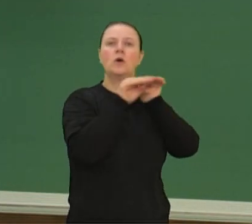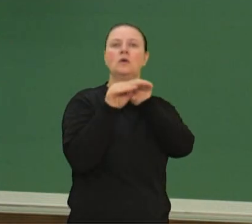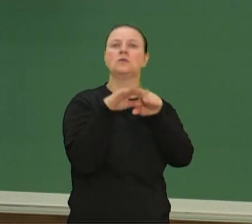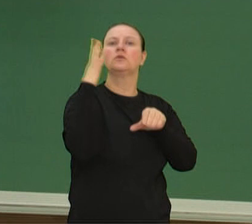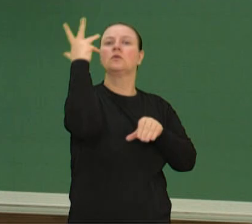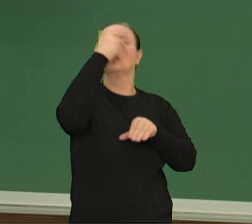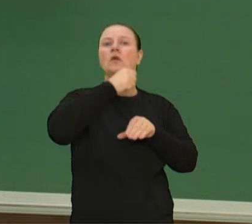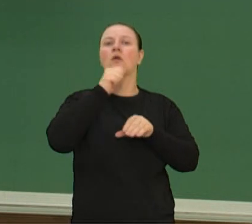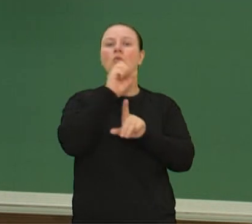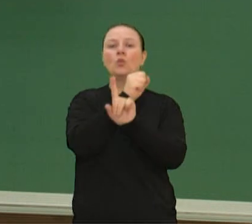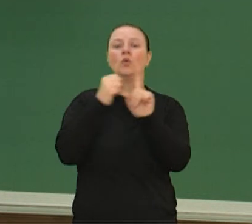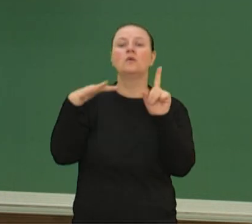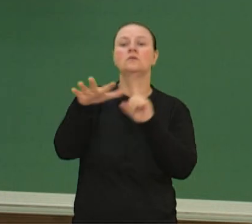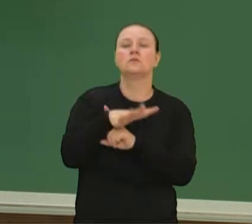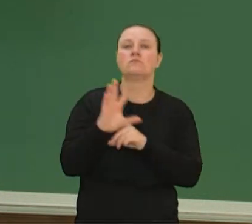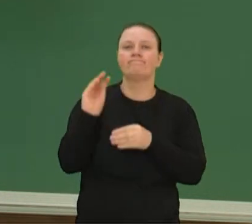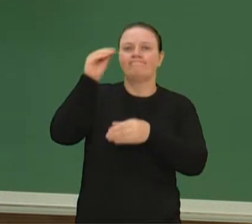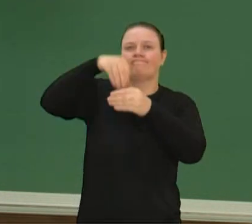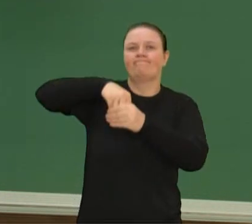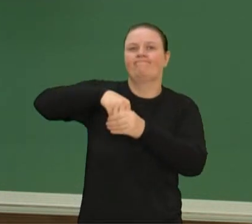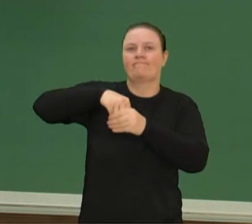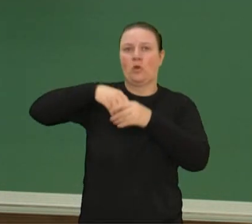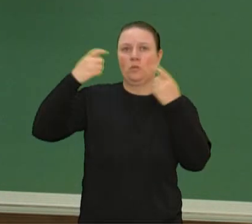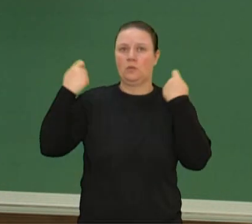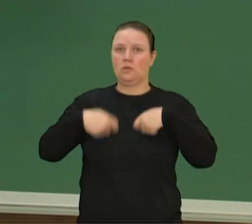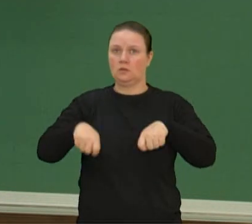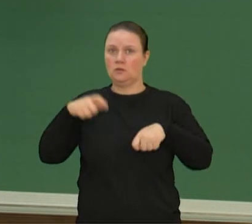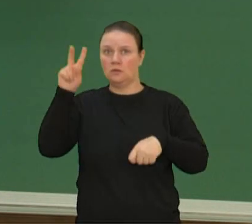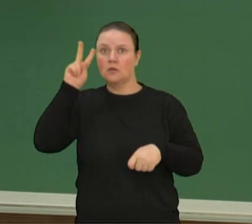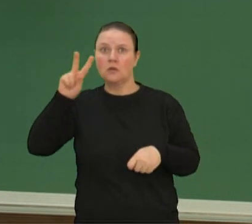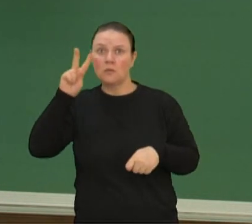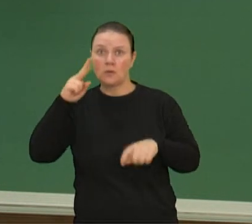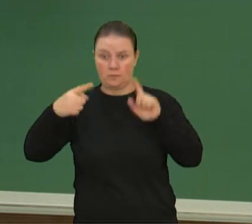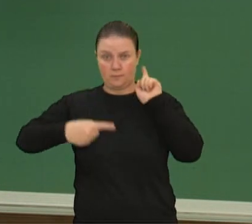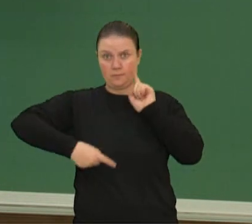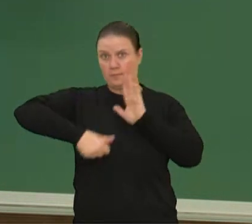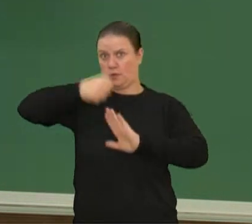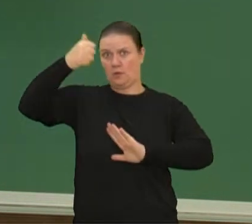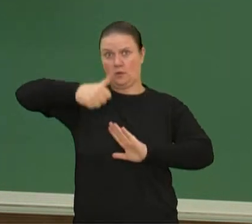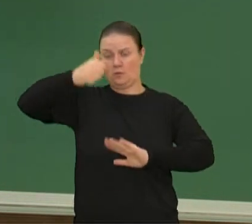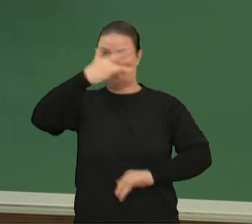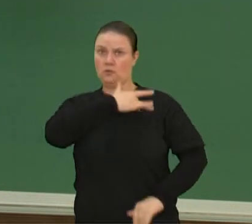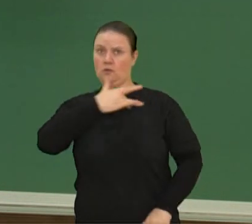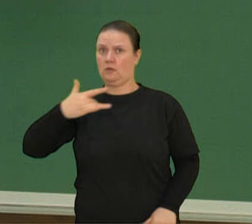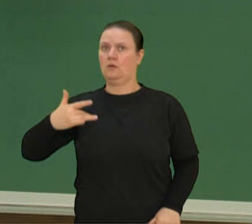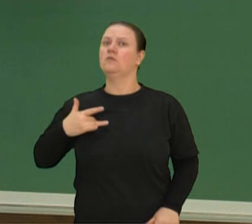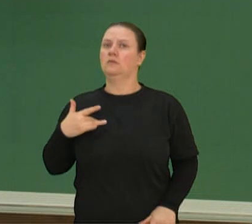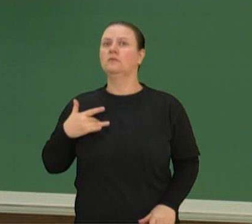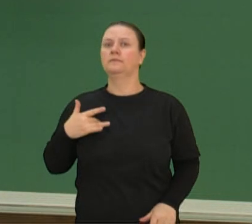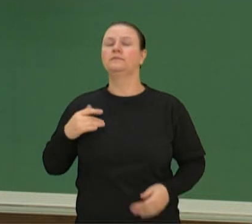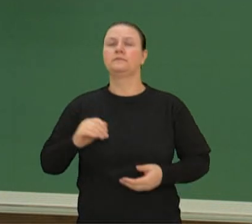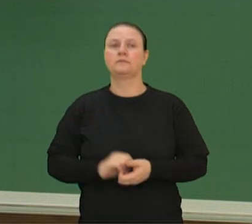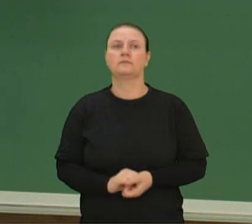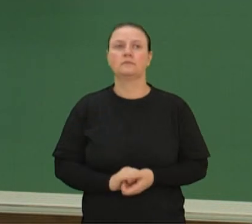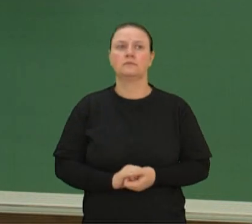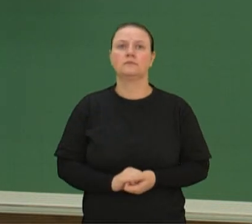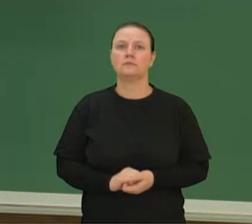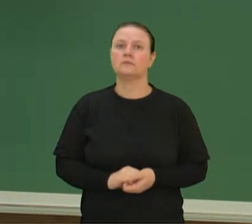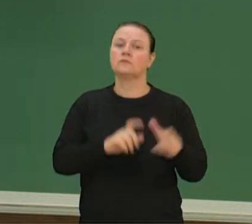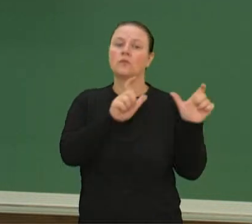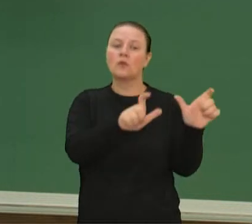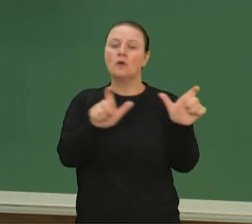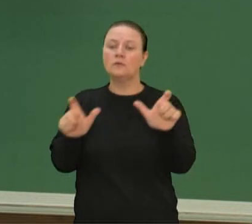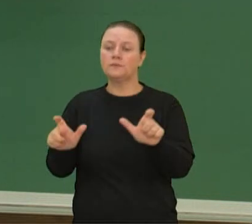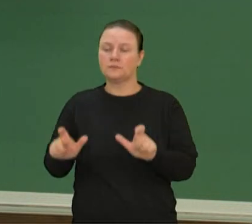existem na sociedade. Sempre devemos pensar na saúde e na promoção dessa saúde. Em